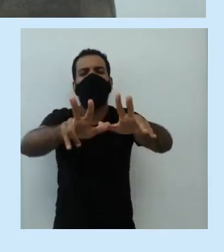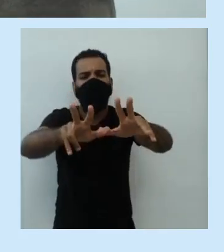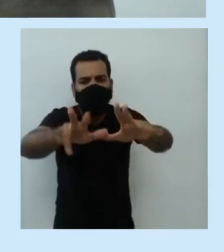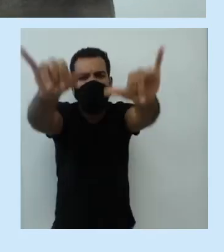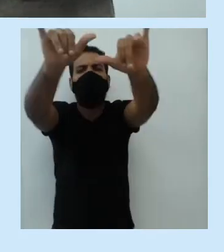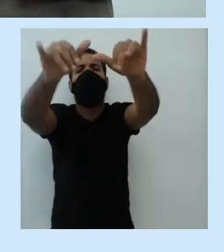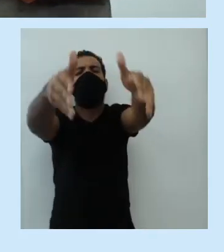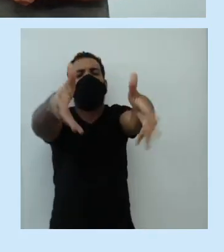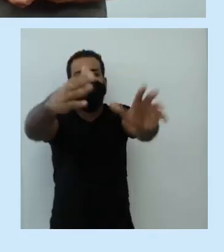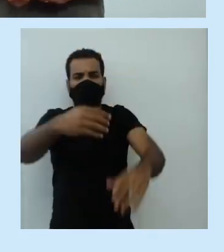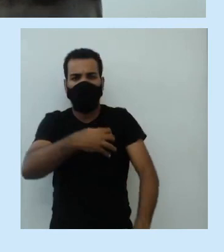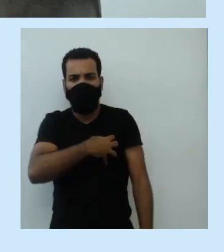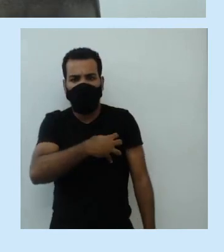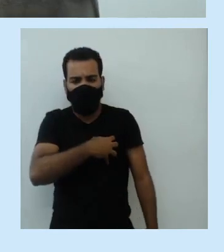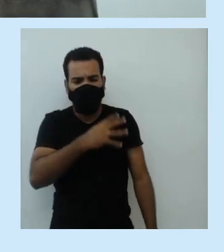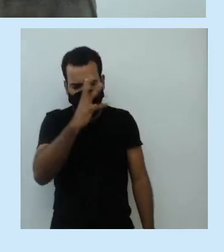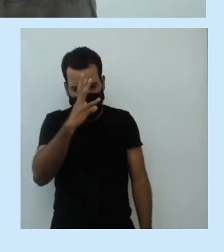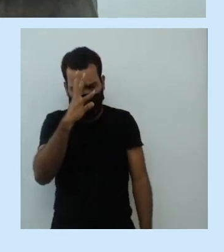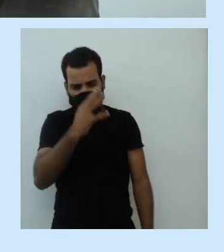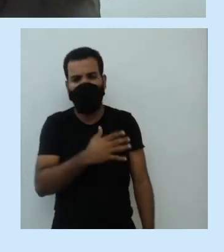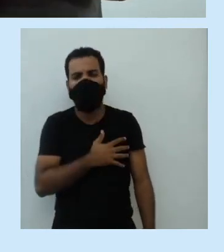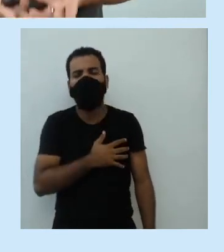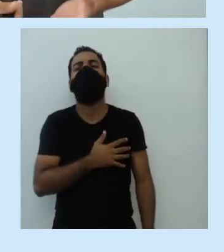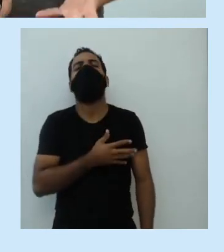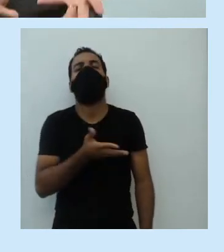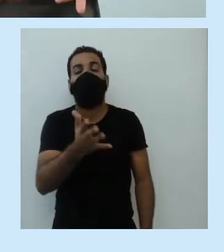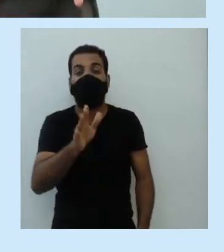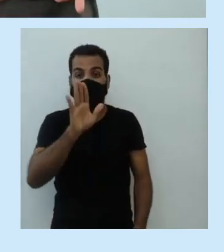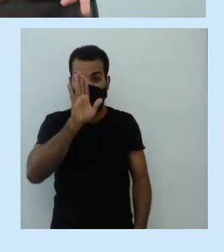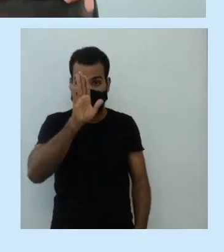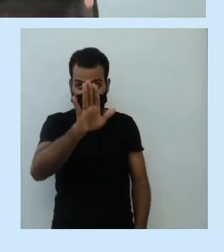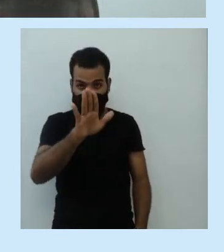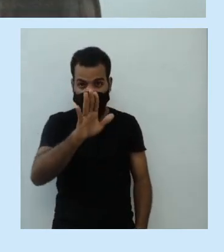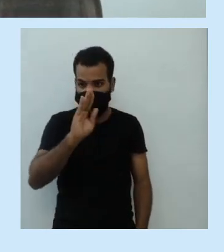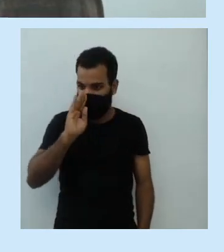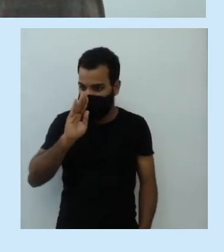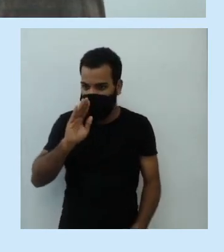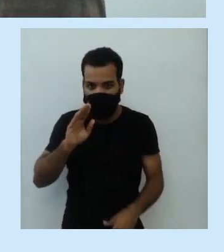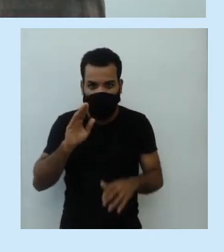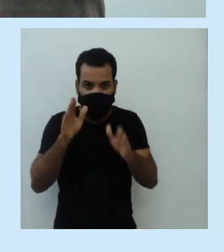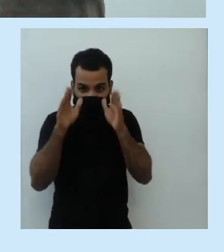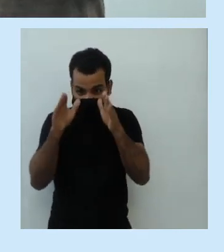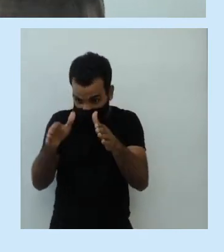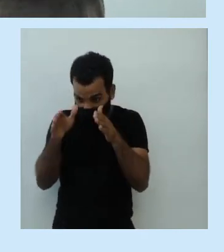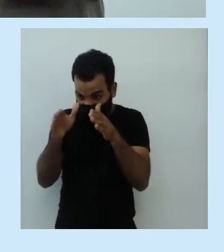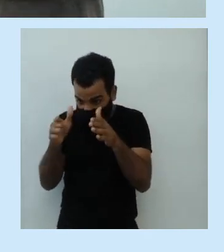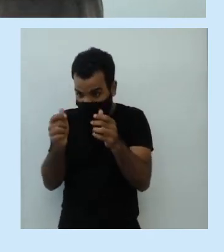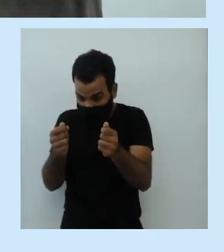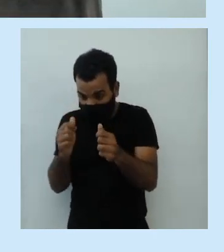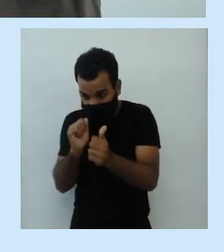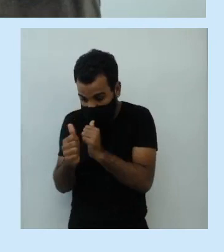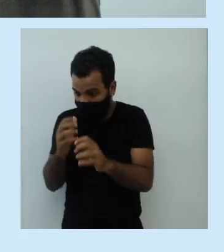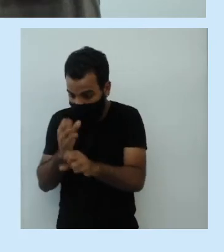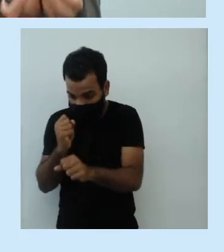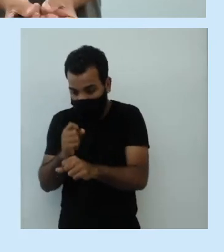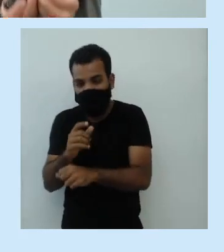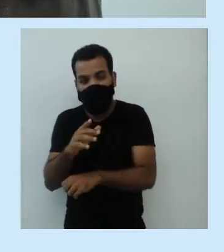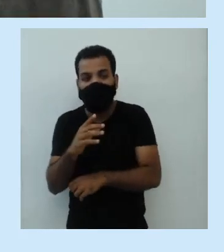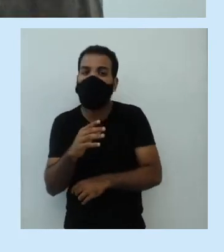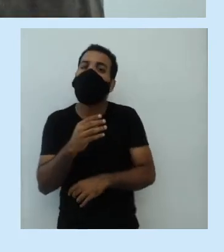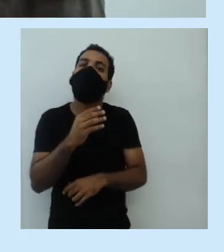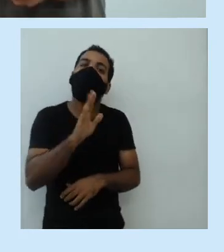tem no seu coração. Mas, por favor, não fique apenas nessa dimensão. Busque